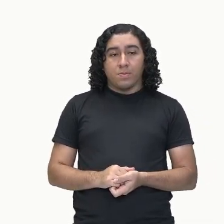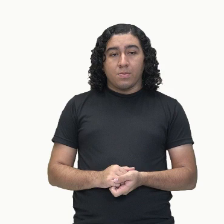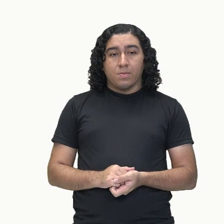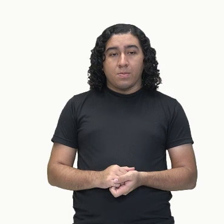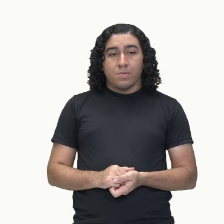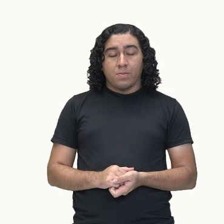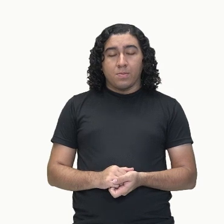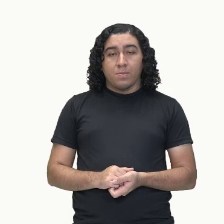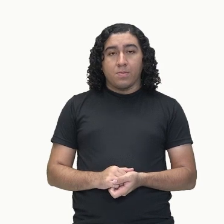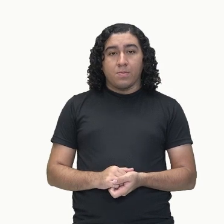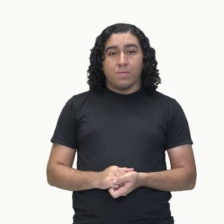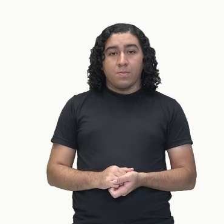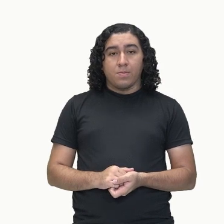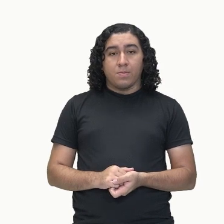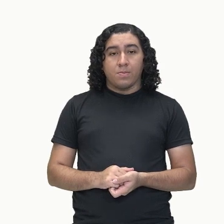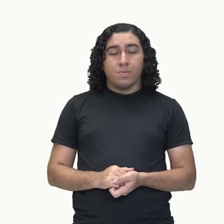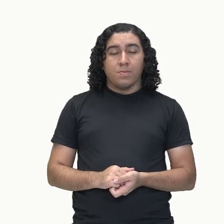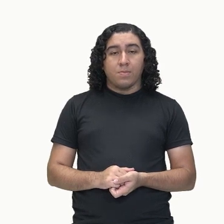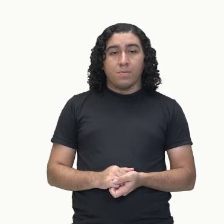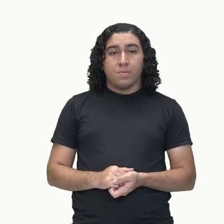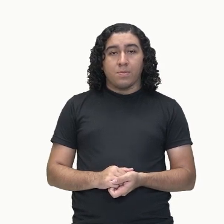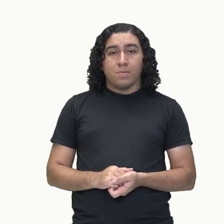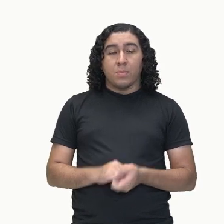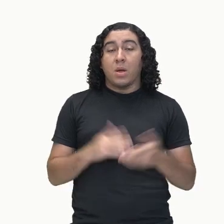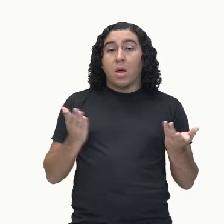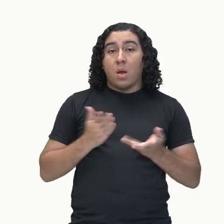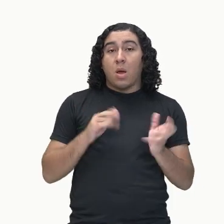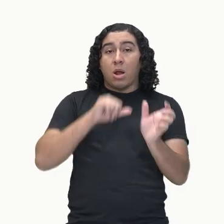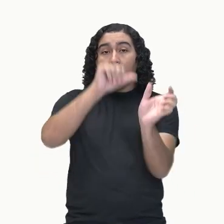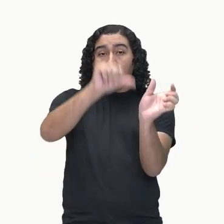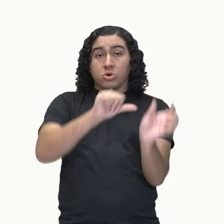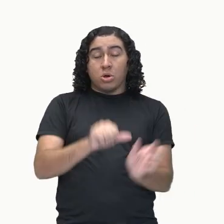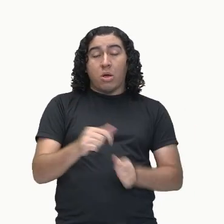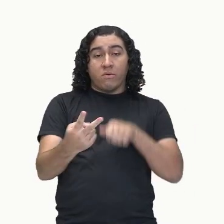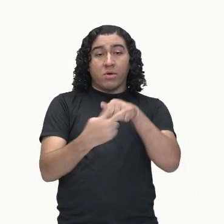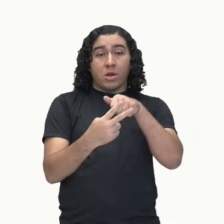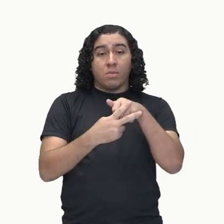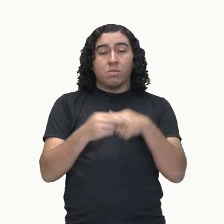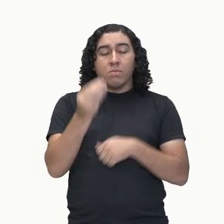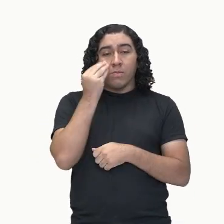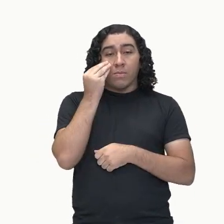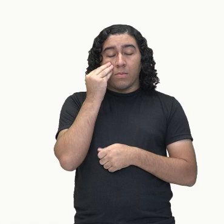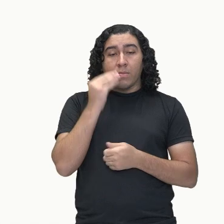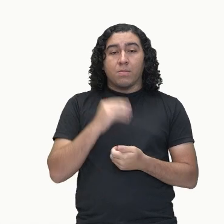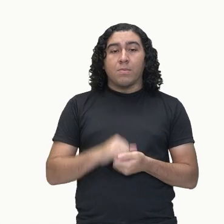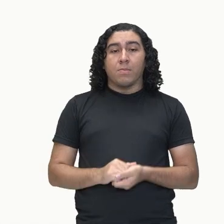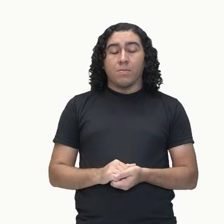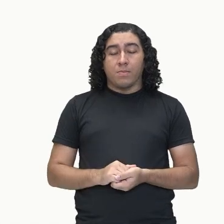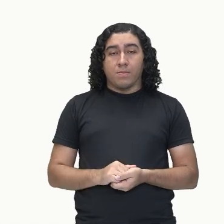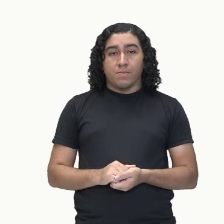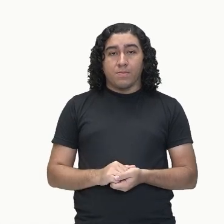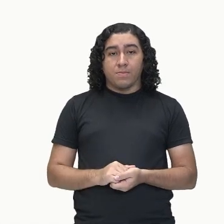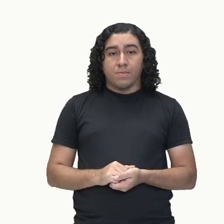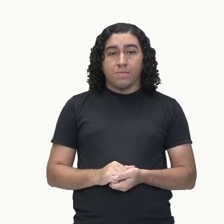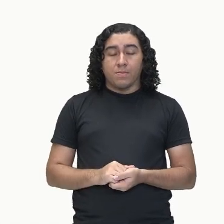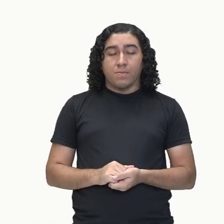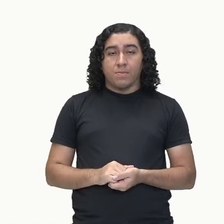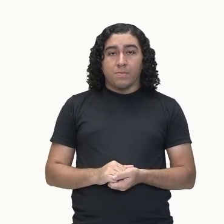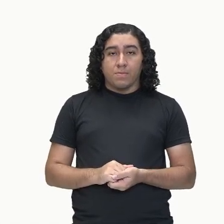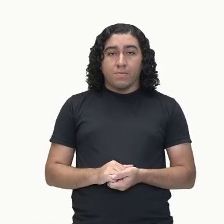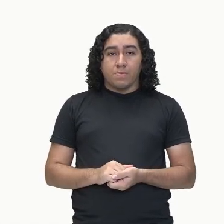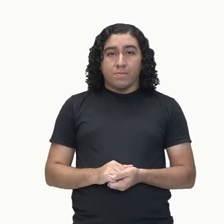de plural então como que vamos conjugar agora né o verbo ablar no português nós falamos assim